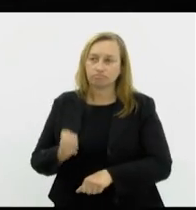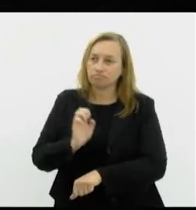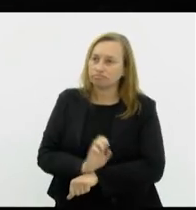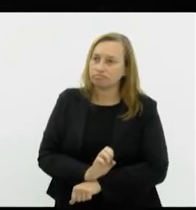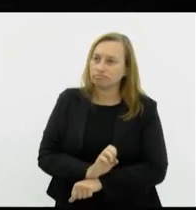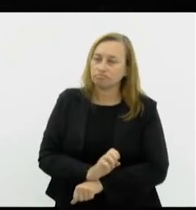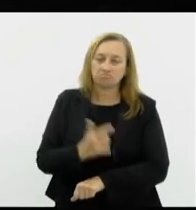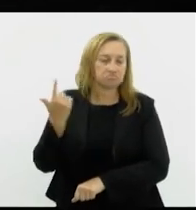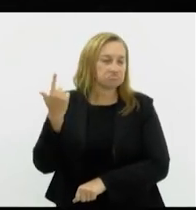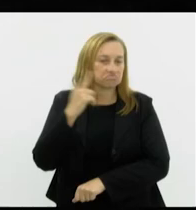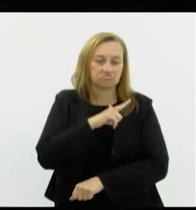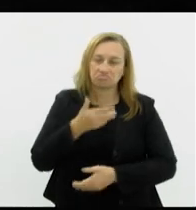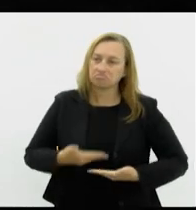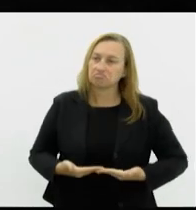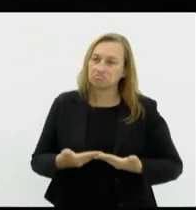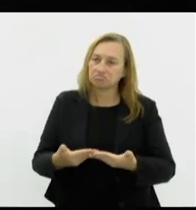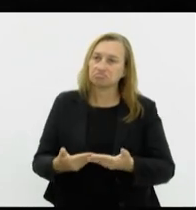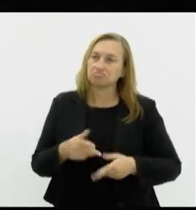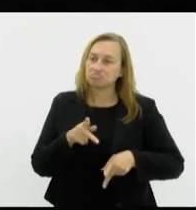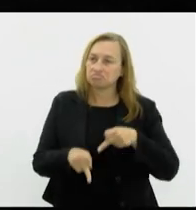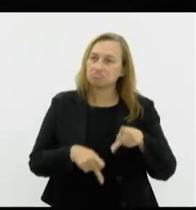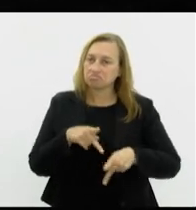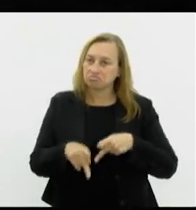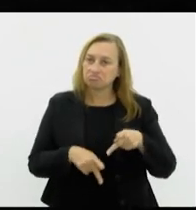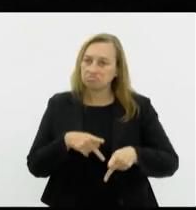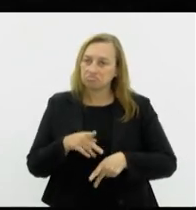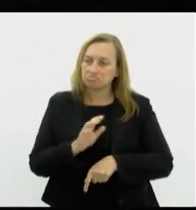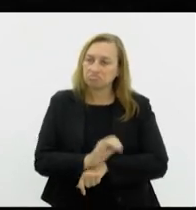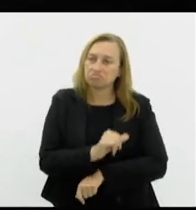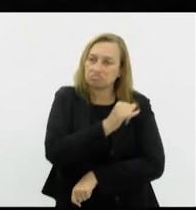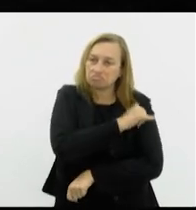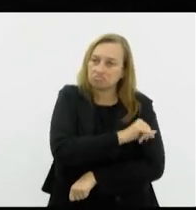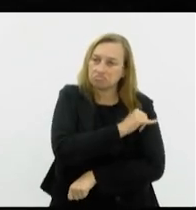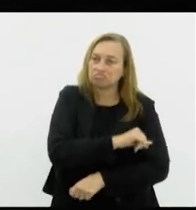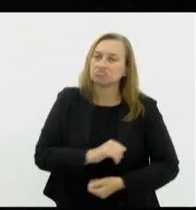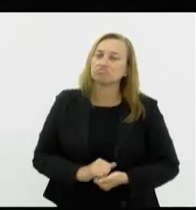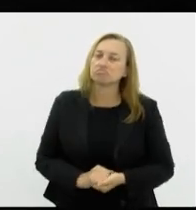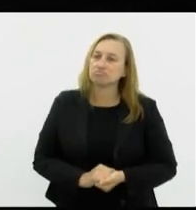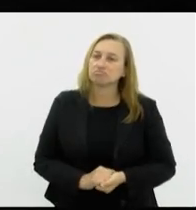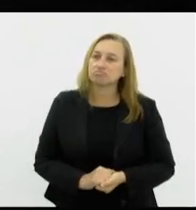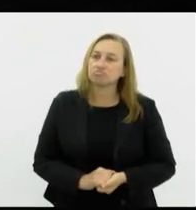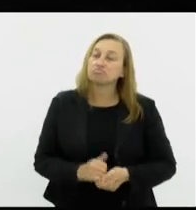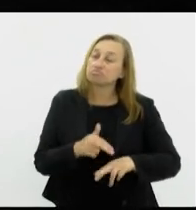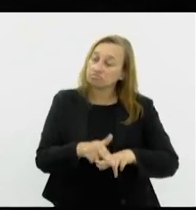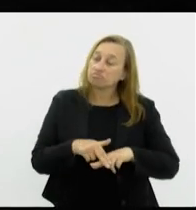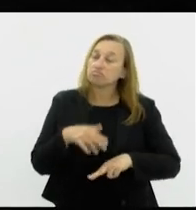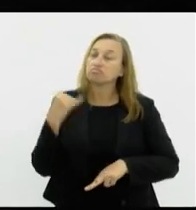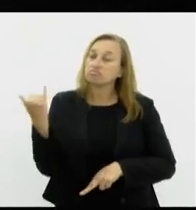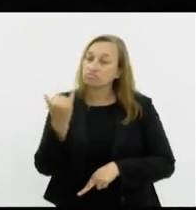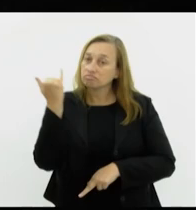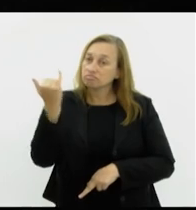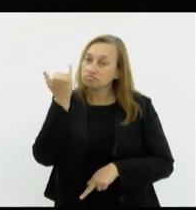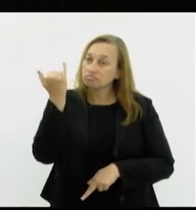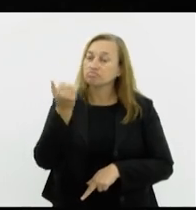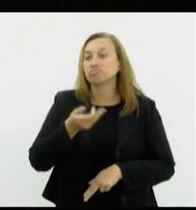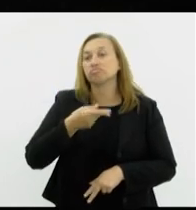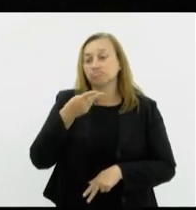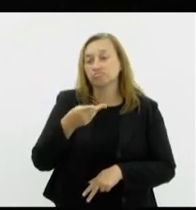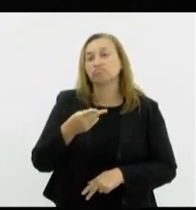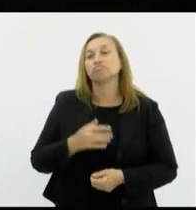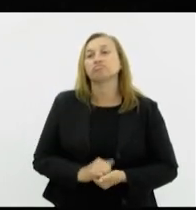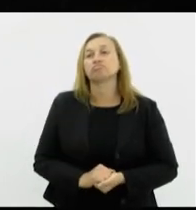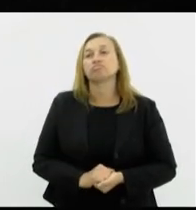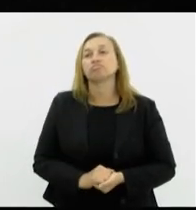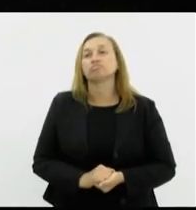não consegue oferecer para a população do estado do Rio de Janeiro. Por isso é muito importante essa nossa fala.